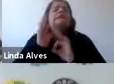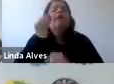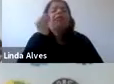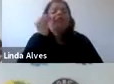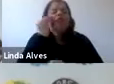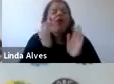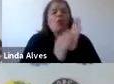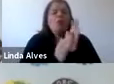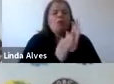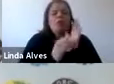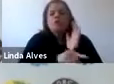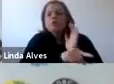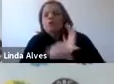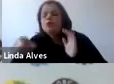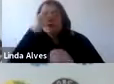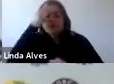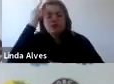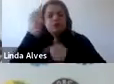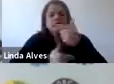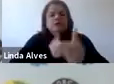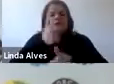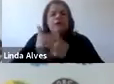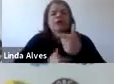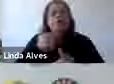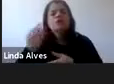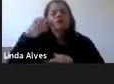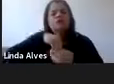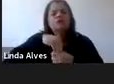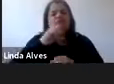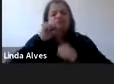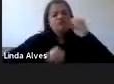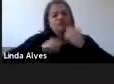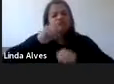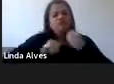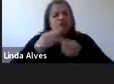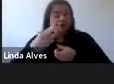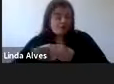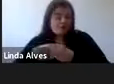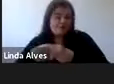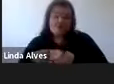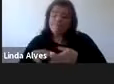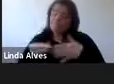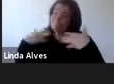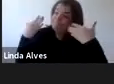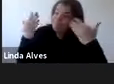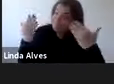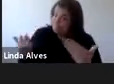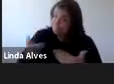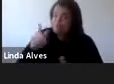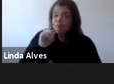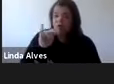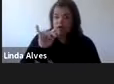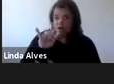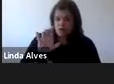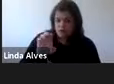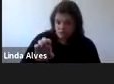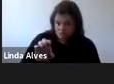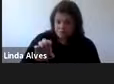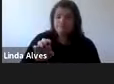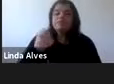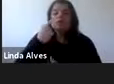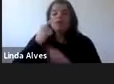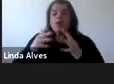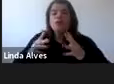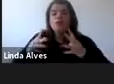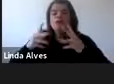todo o Brasil, da Volkswagen. Então, Gilce, e as companheiras, a todos os companheiros que estão aí